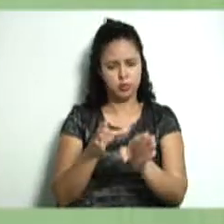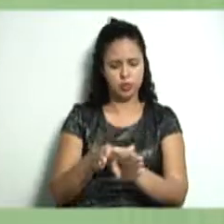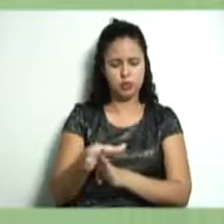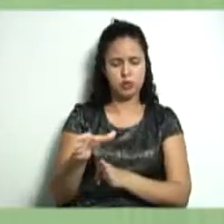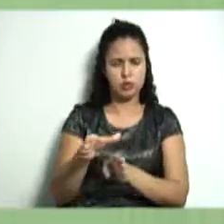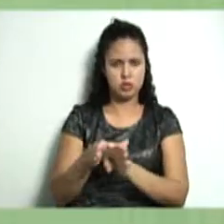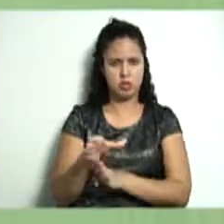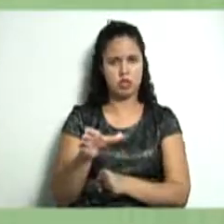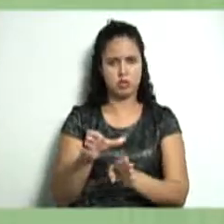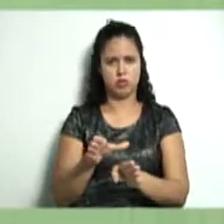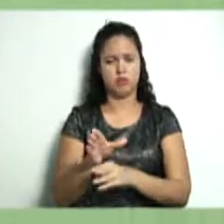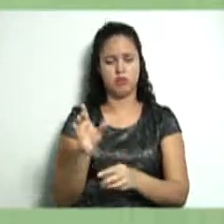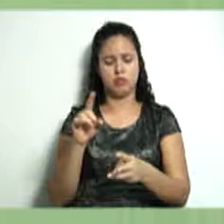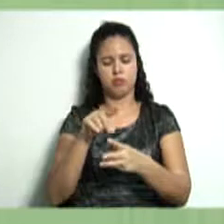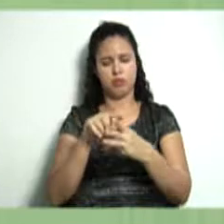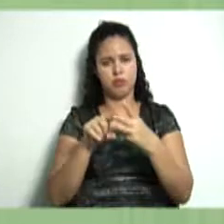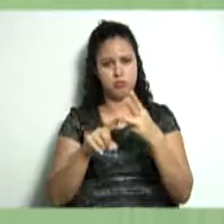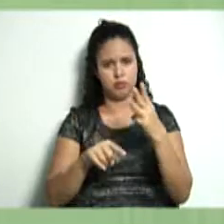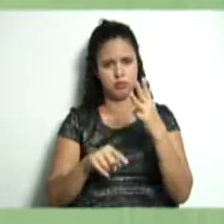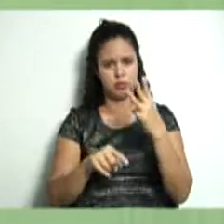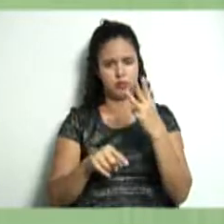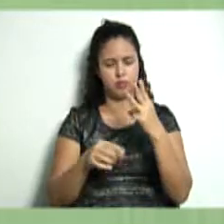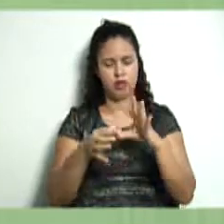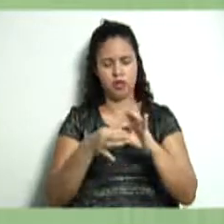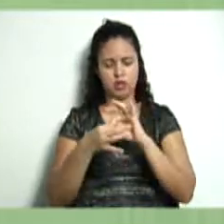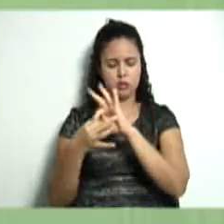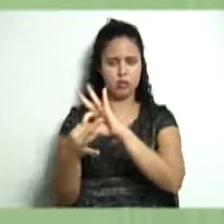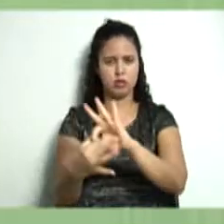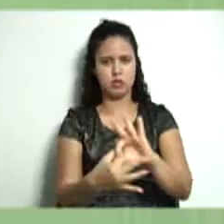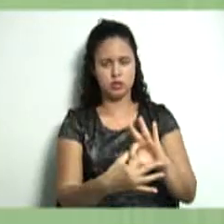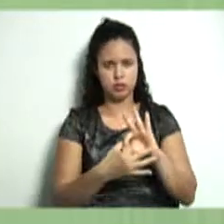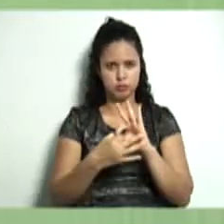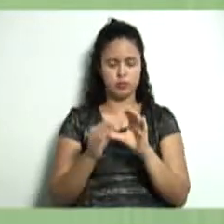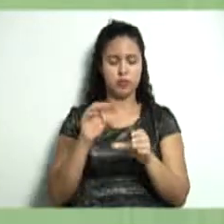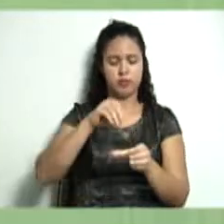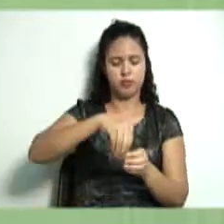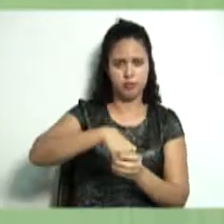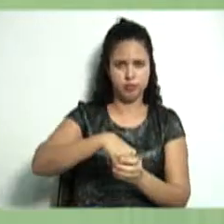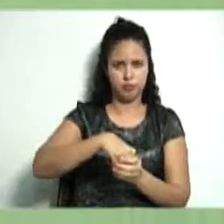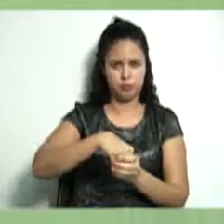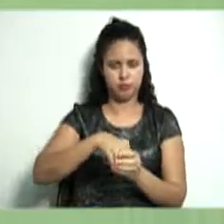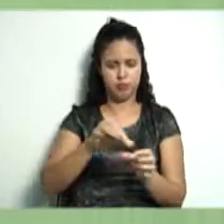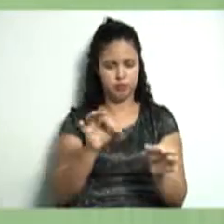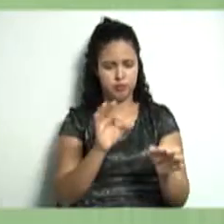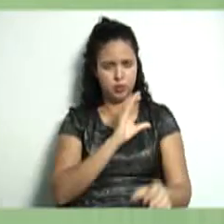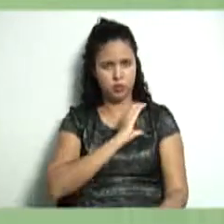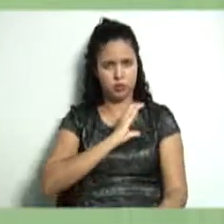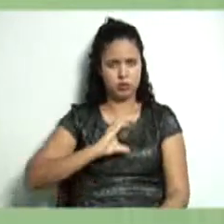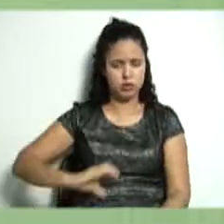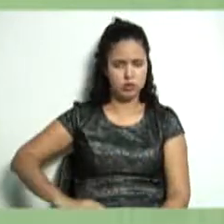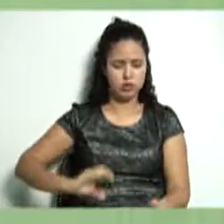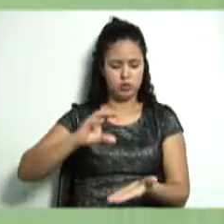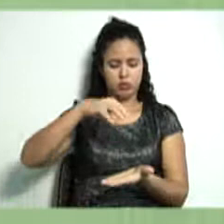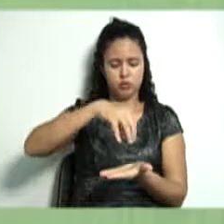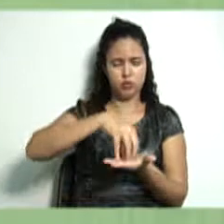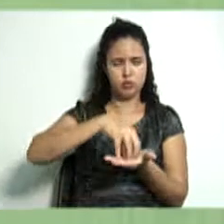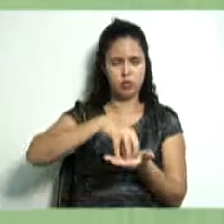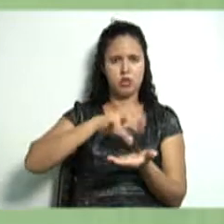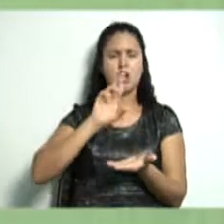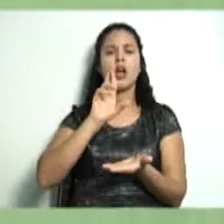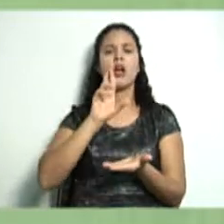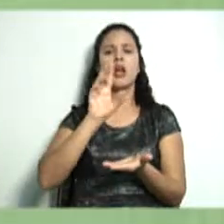conselho. Dentro das coordenações de lucros, quem pode fazer parte desses coordenadores de núcleo seriam os